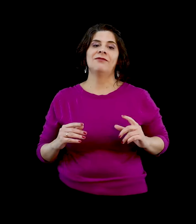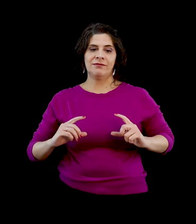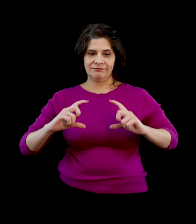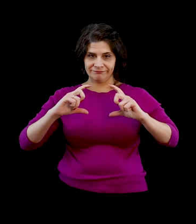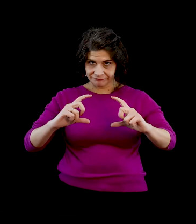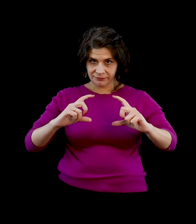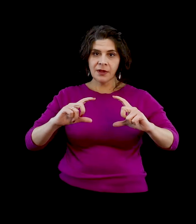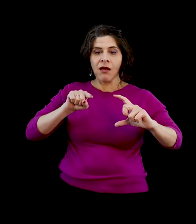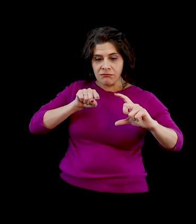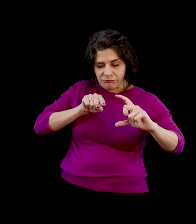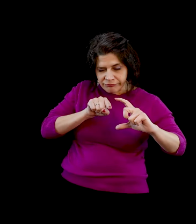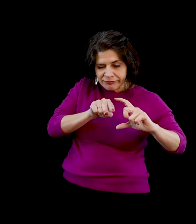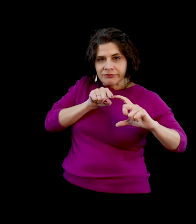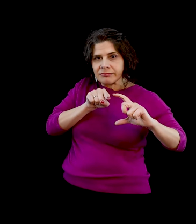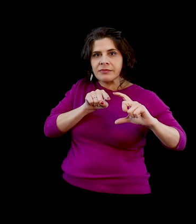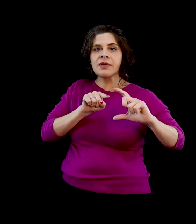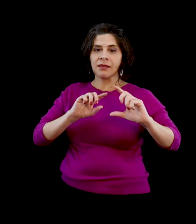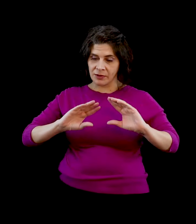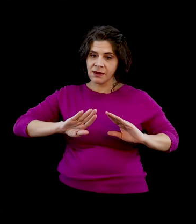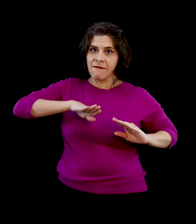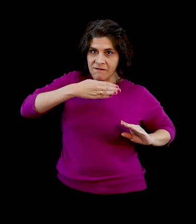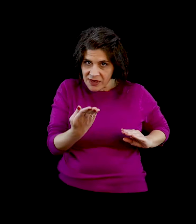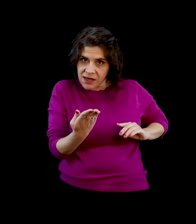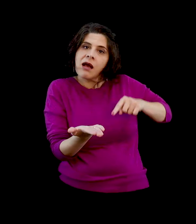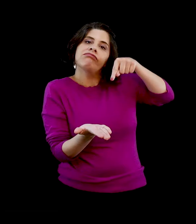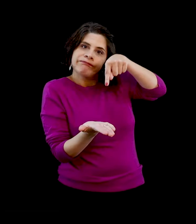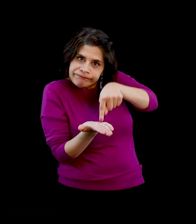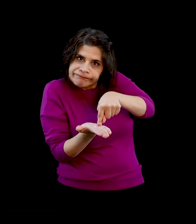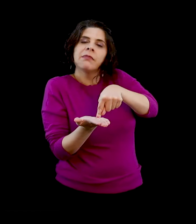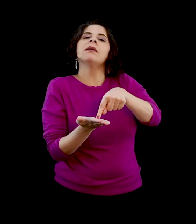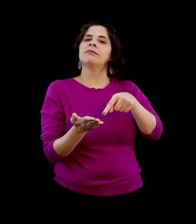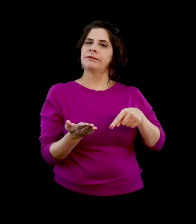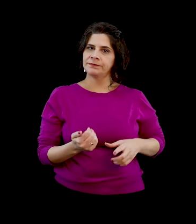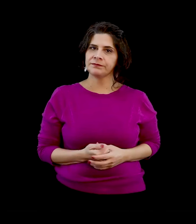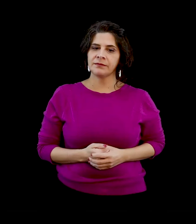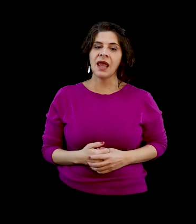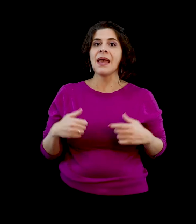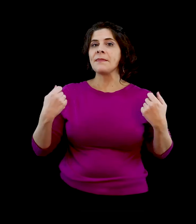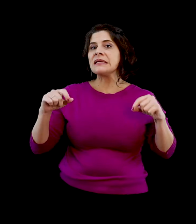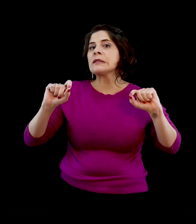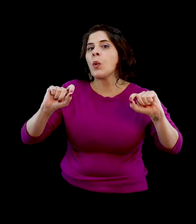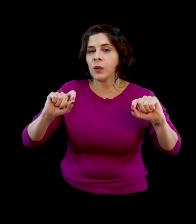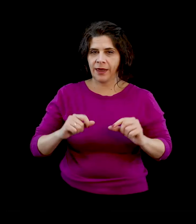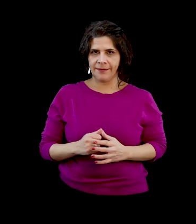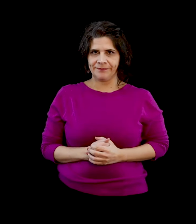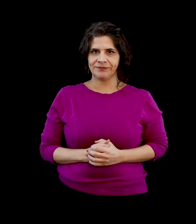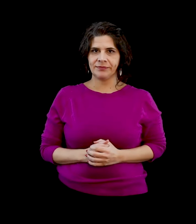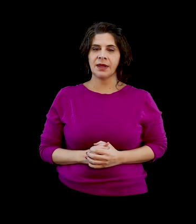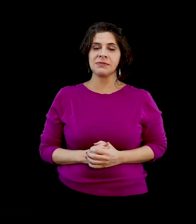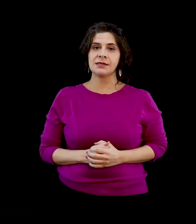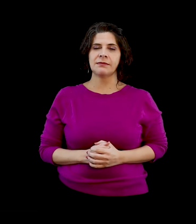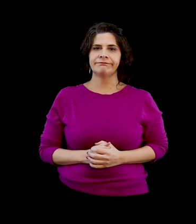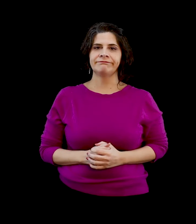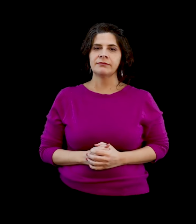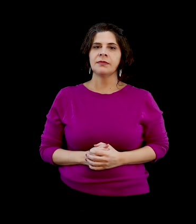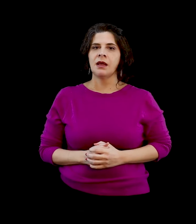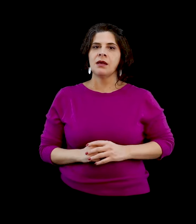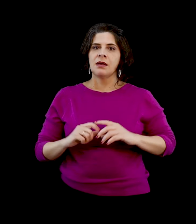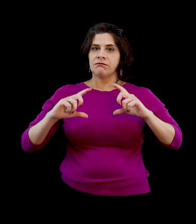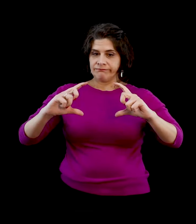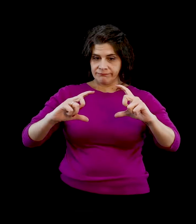centro desse lado também, a gente vai ter que fazer retas que passem no, nesse